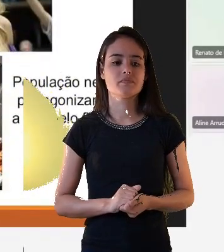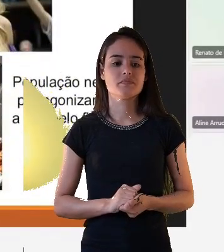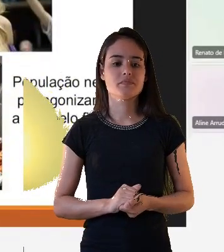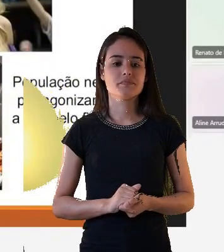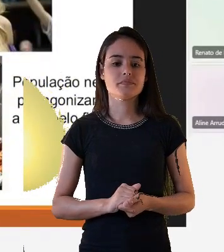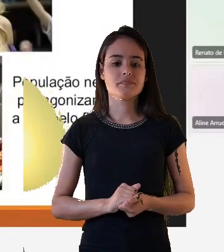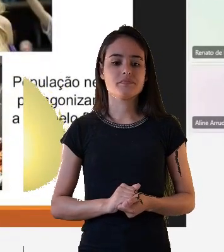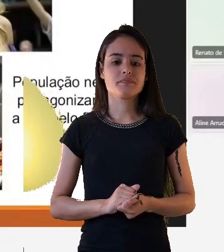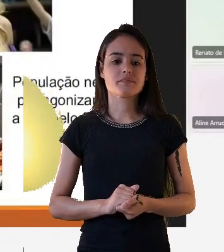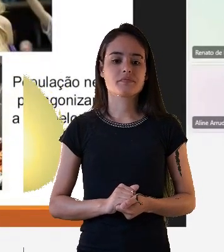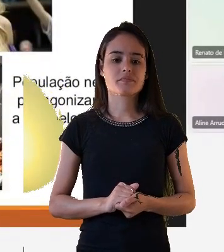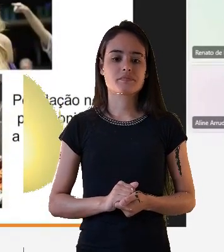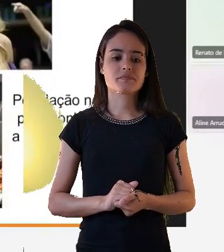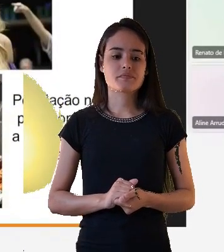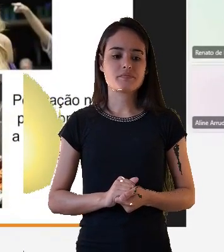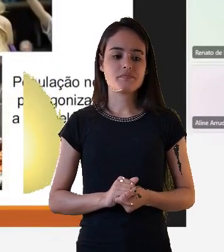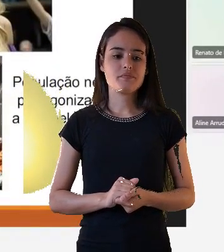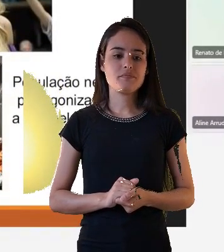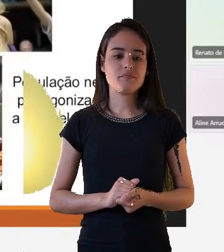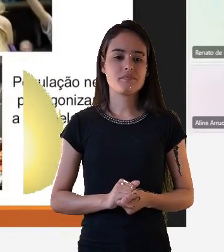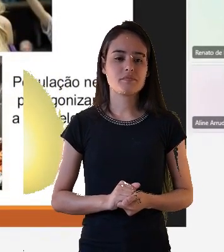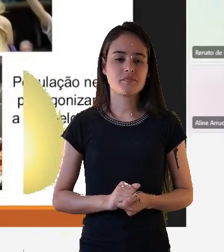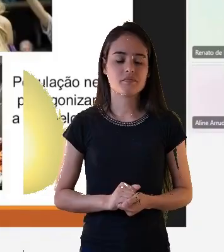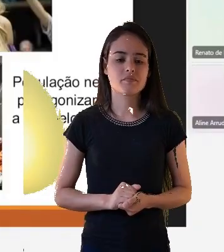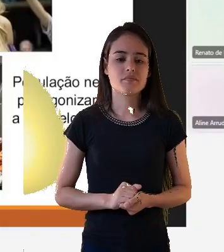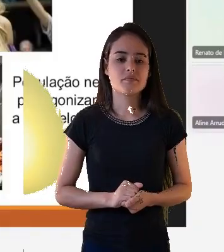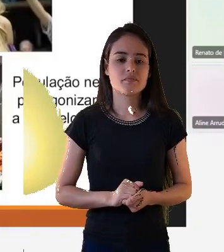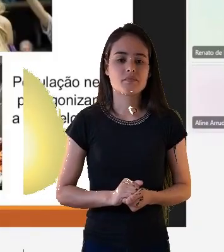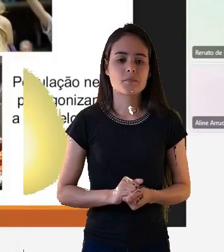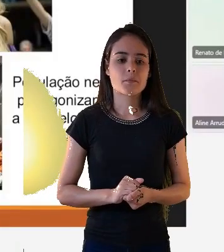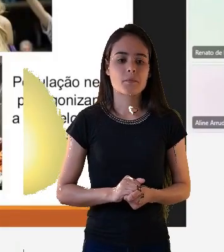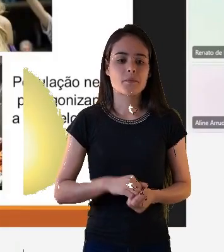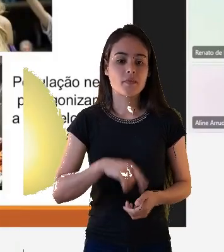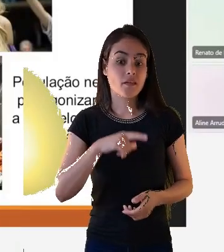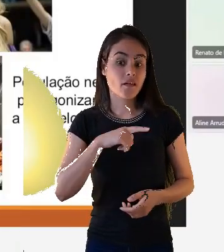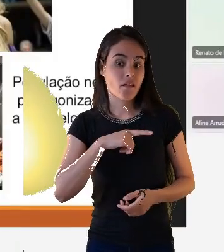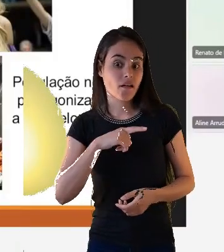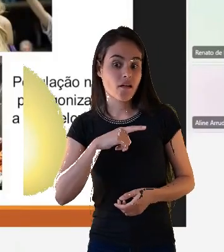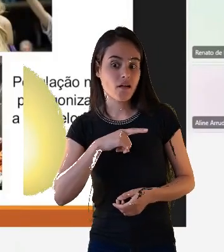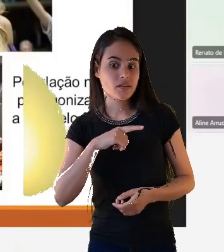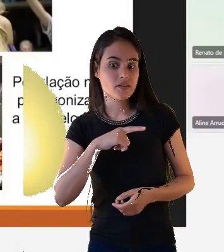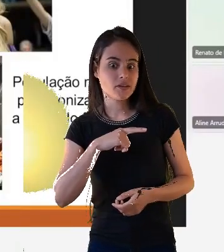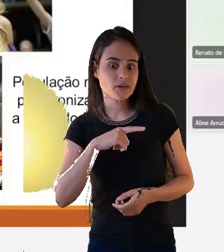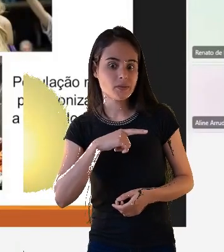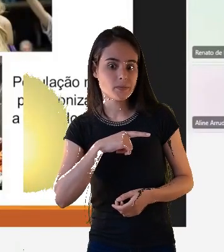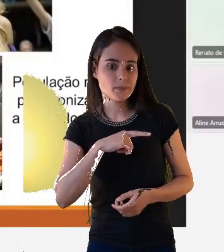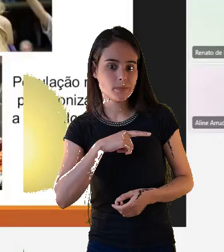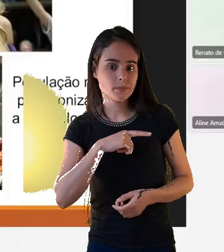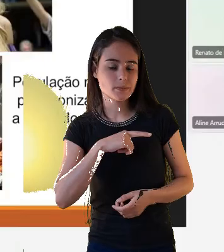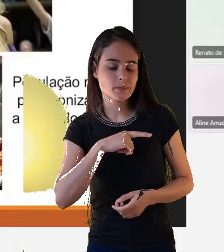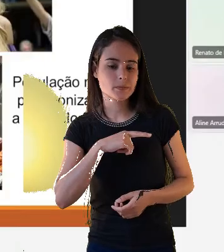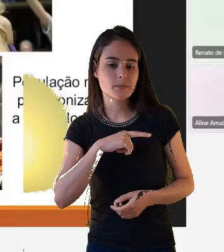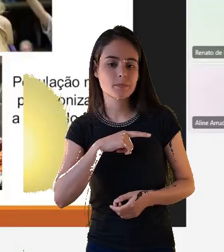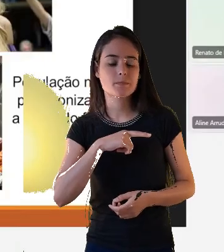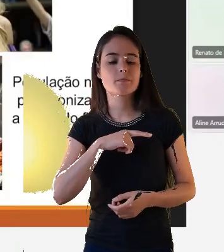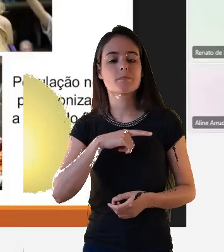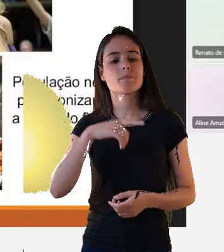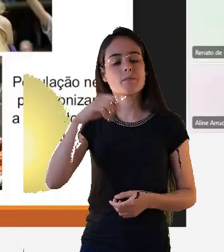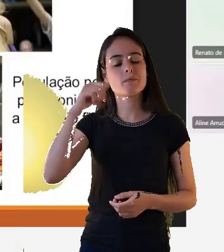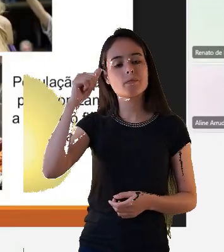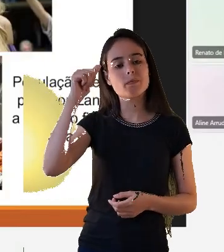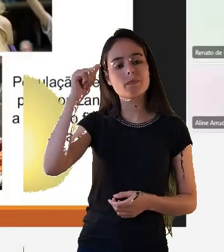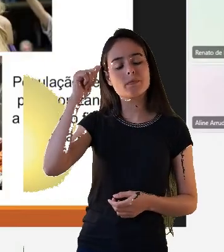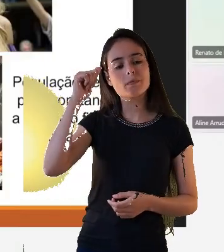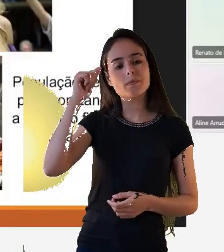E aí existe, né, um ranço colonial muito grande, né? Então, quando a gente fala de mulheres